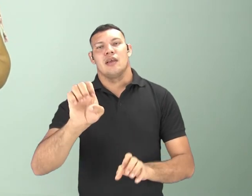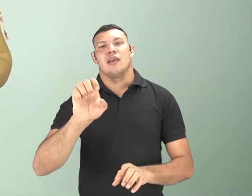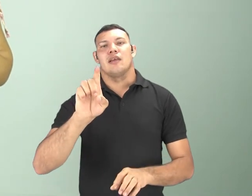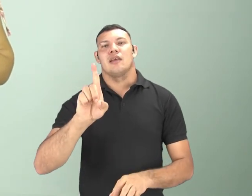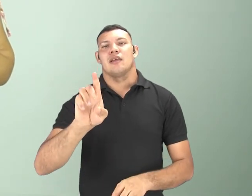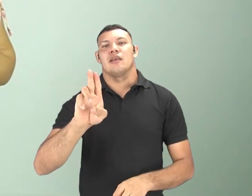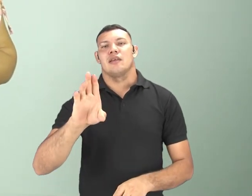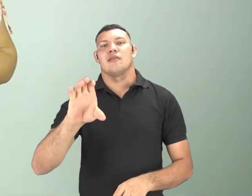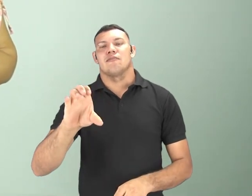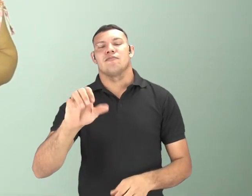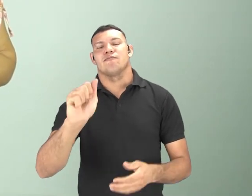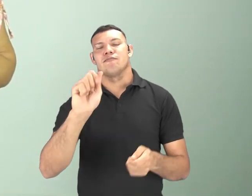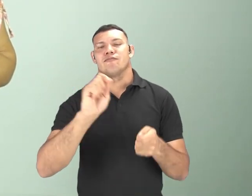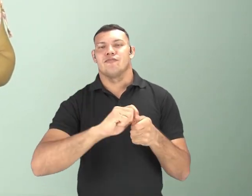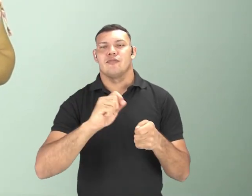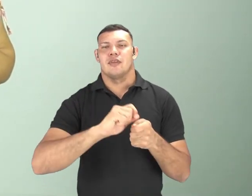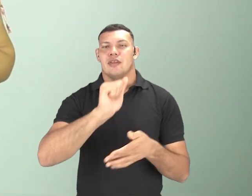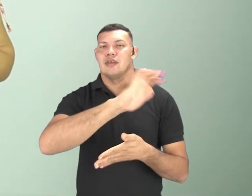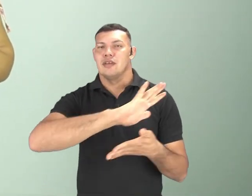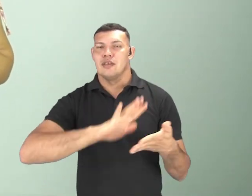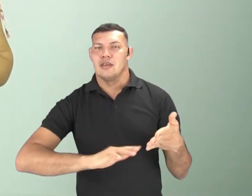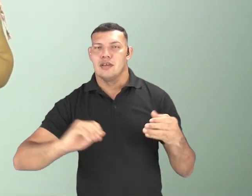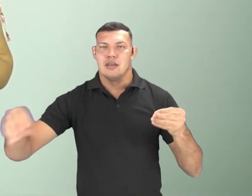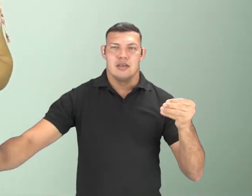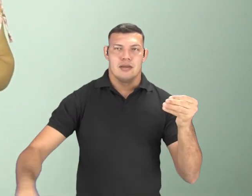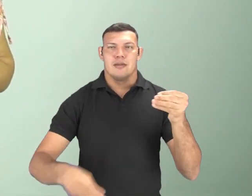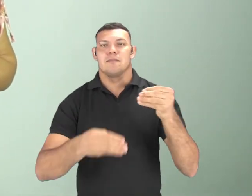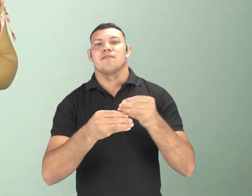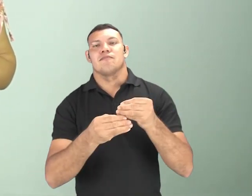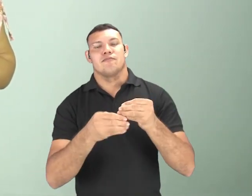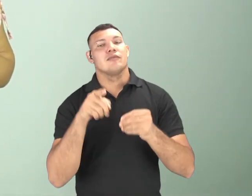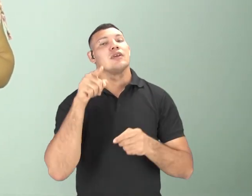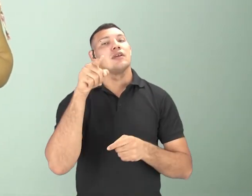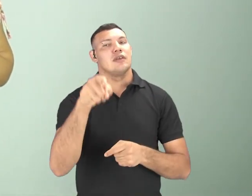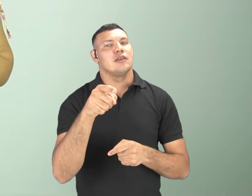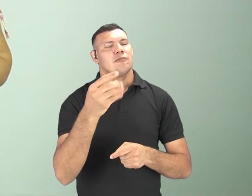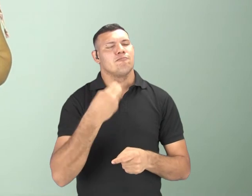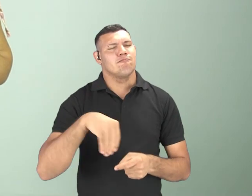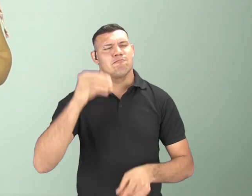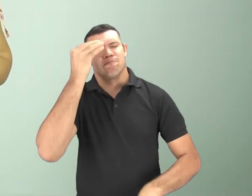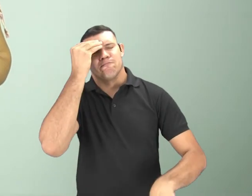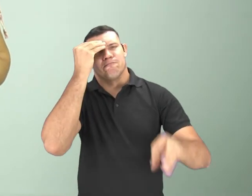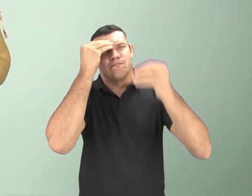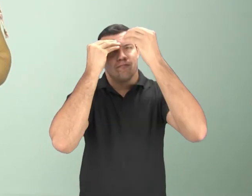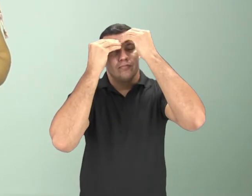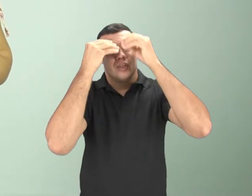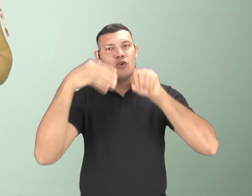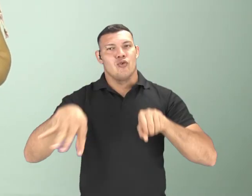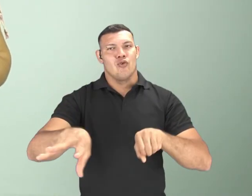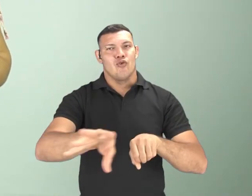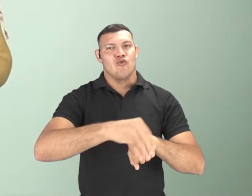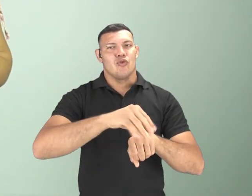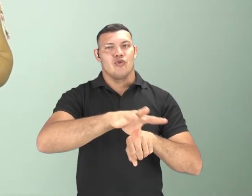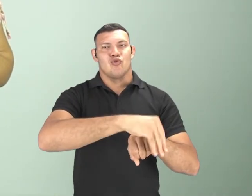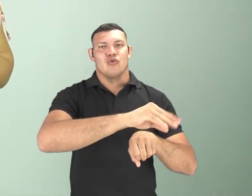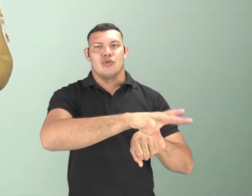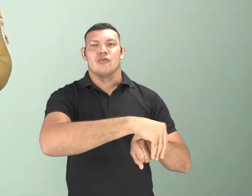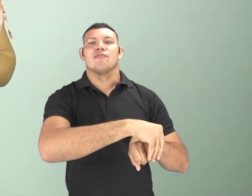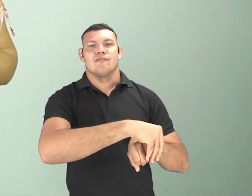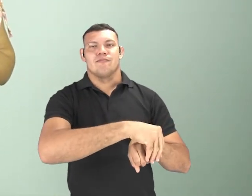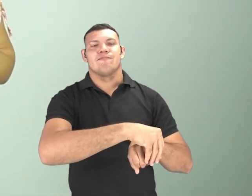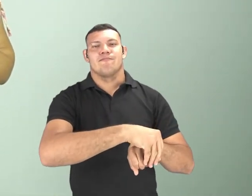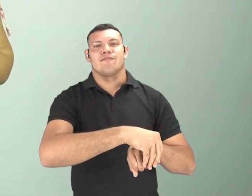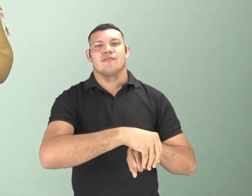as atividades complementares que estão lá para vocês assimilarem ainda mais este conteúdo e outros